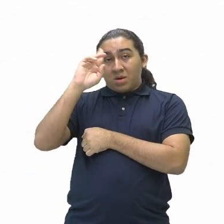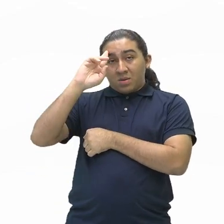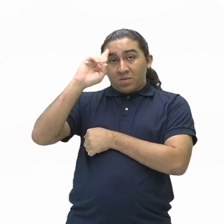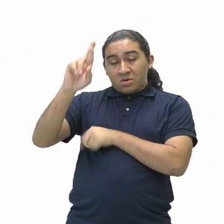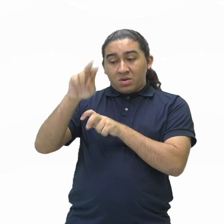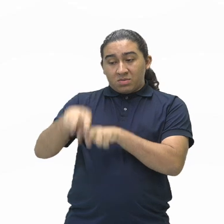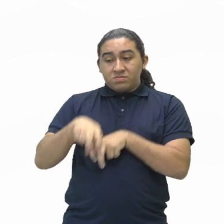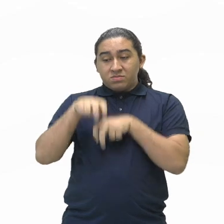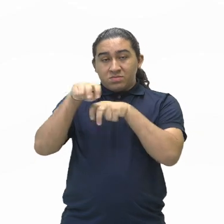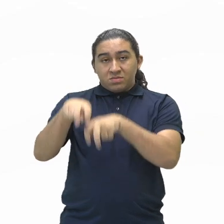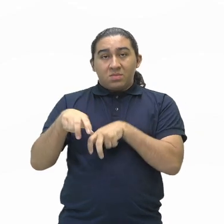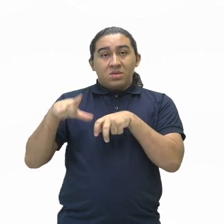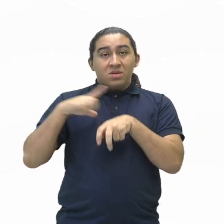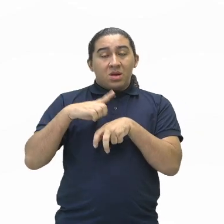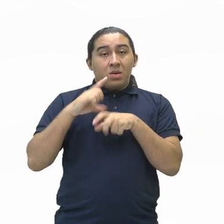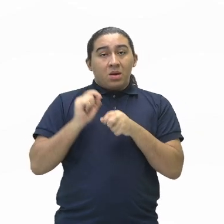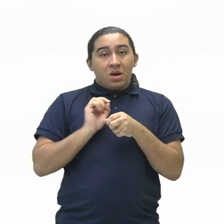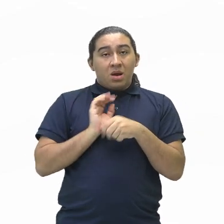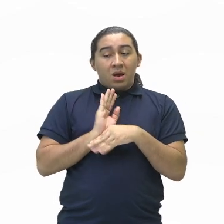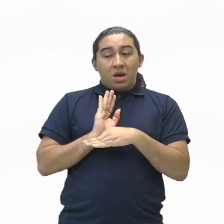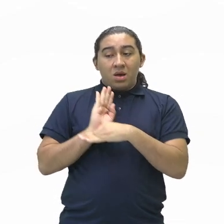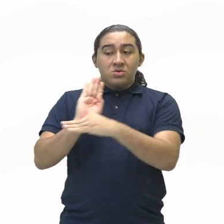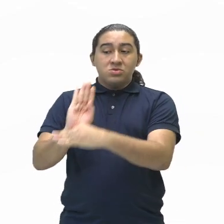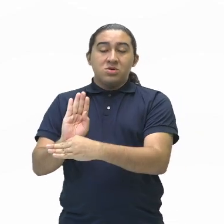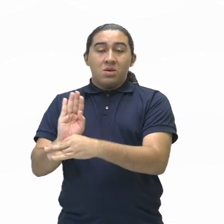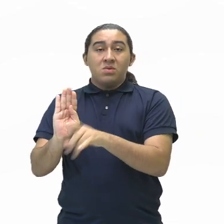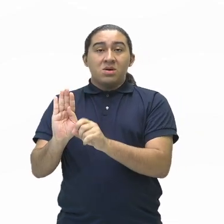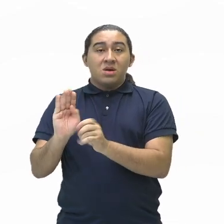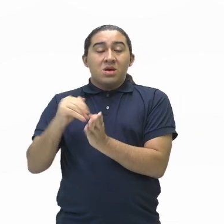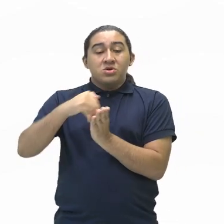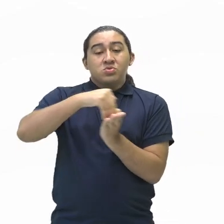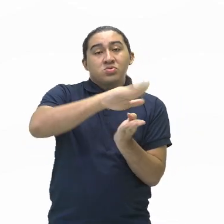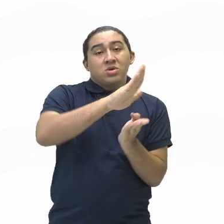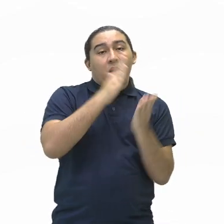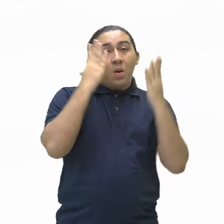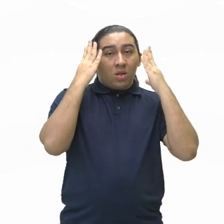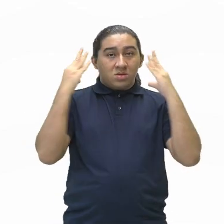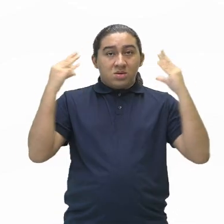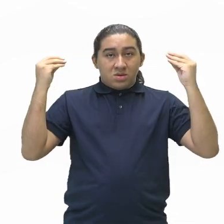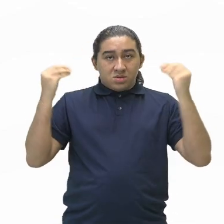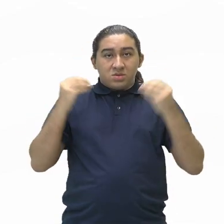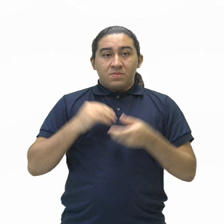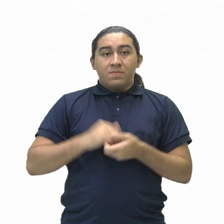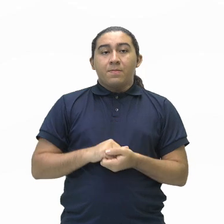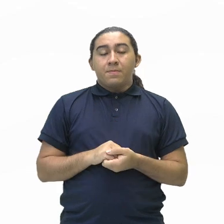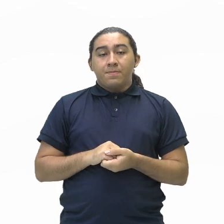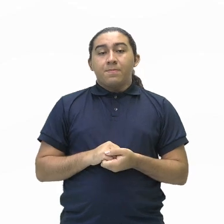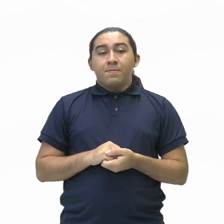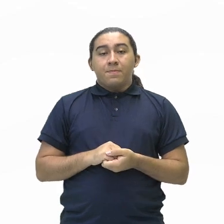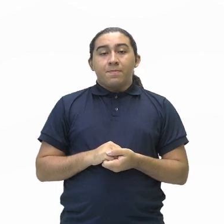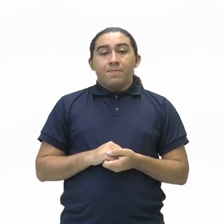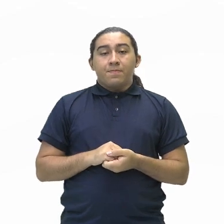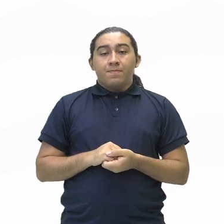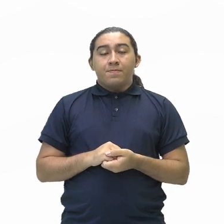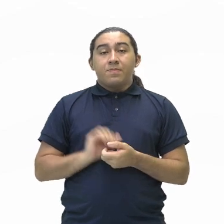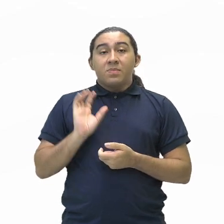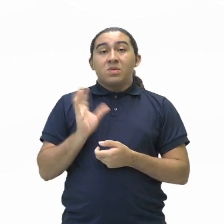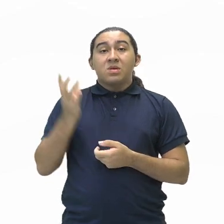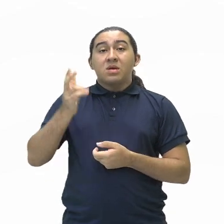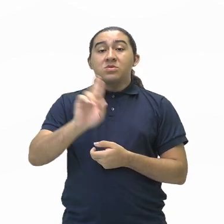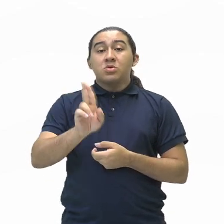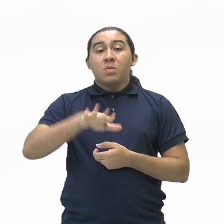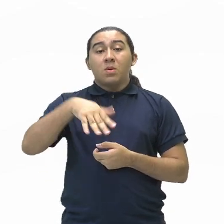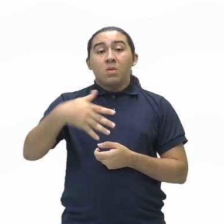aos colonos, para expulsar os holandeses. E esse levante vai ficar conhecido